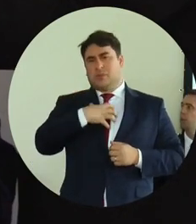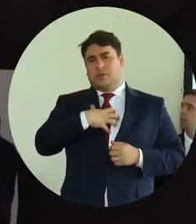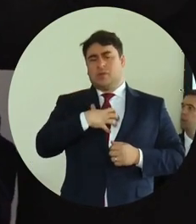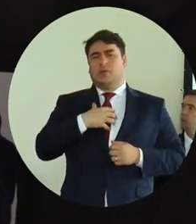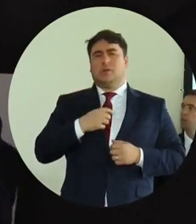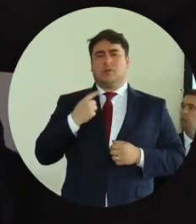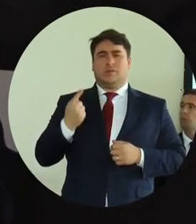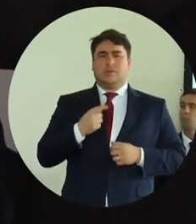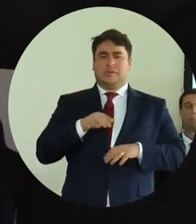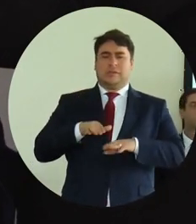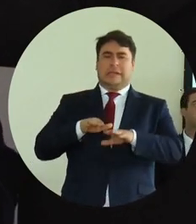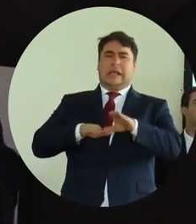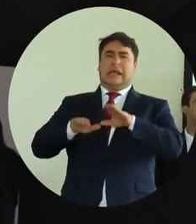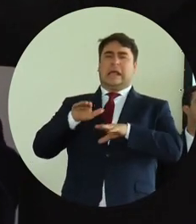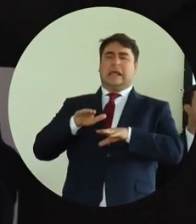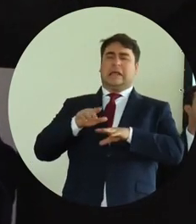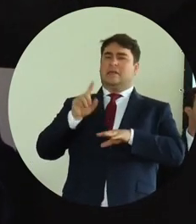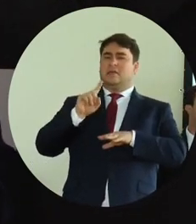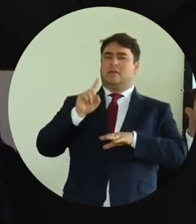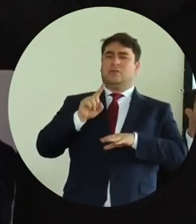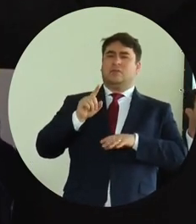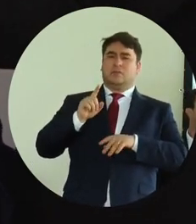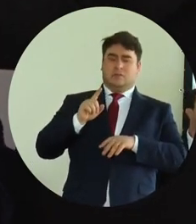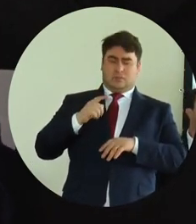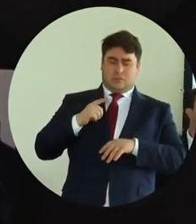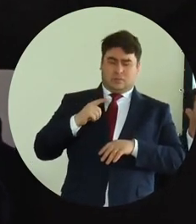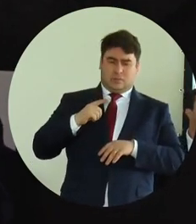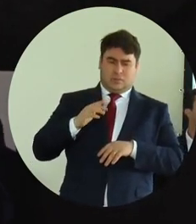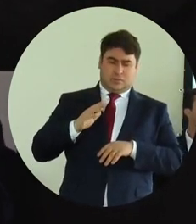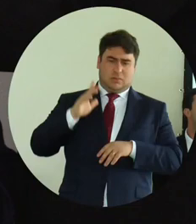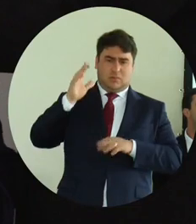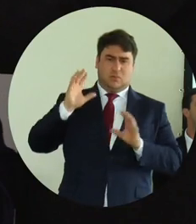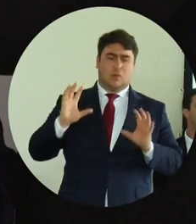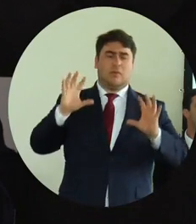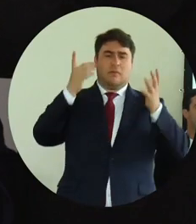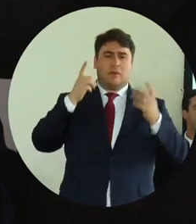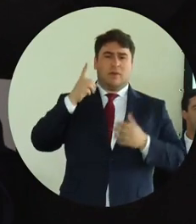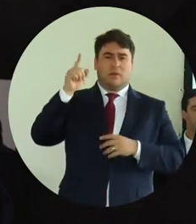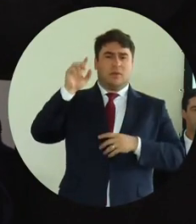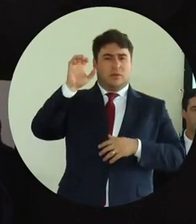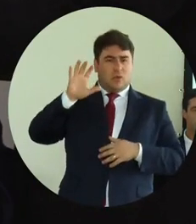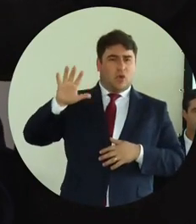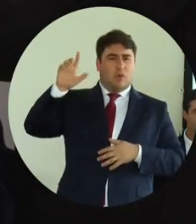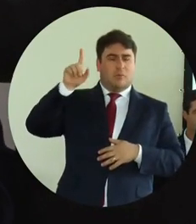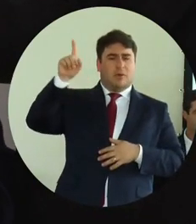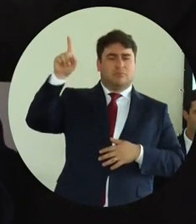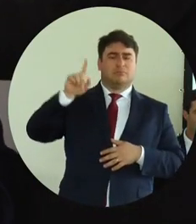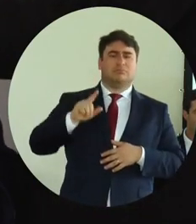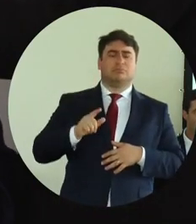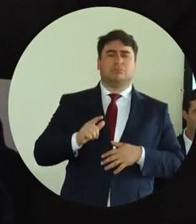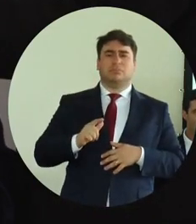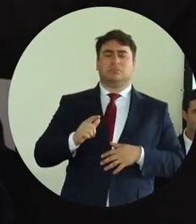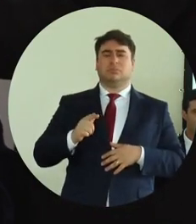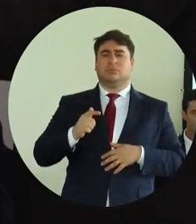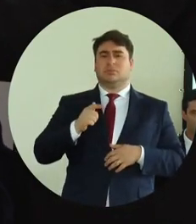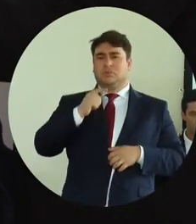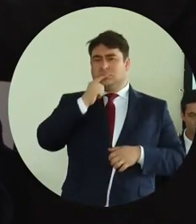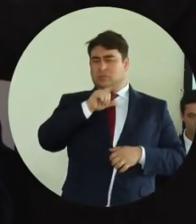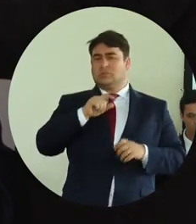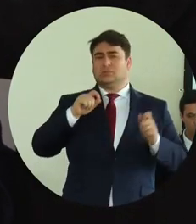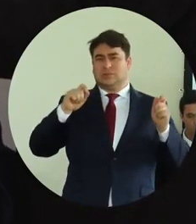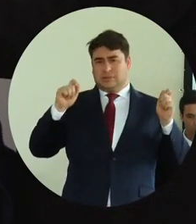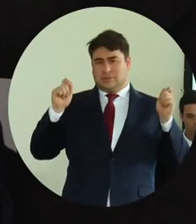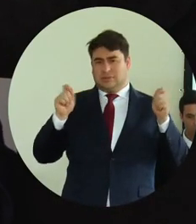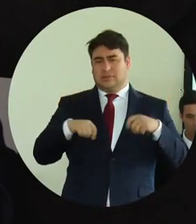estamos para trás, de que nós estivemos lá, né, doutor, com uma grande, numa missão, né, em Nova York,